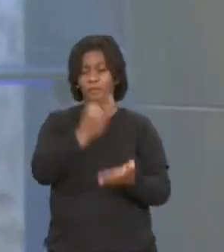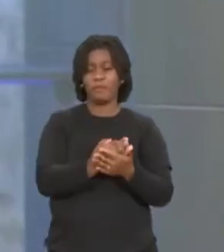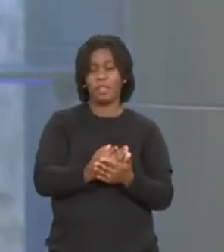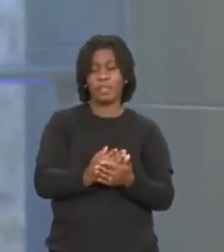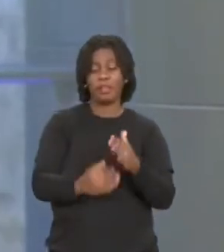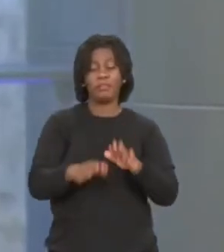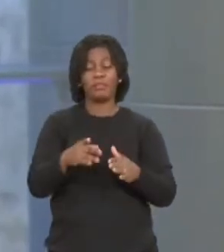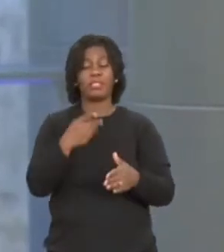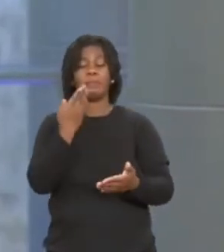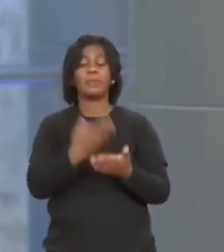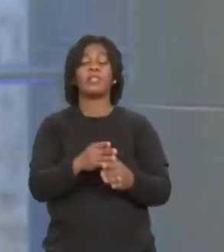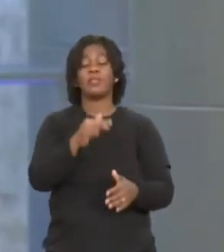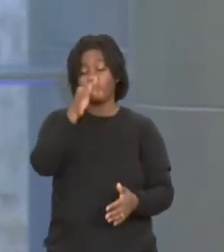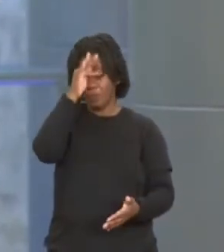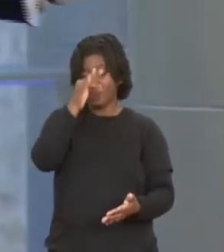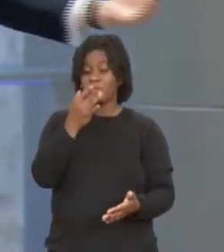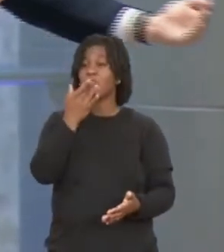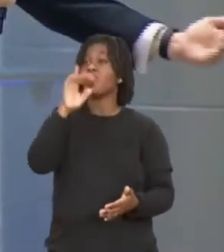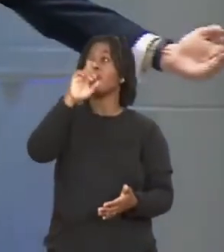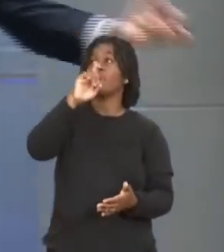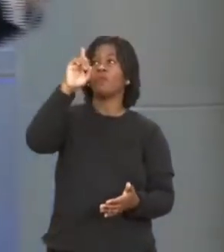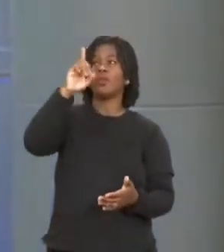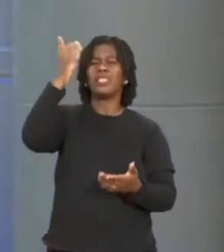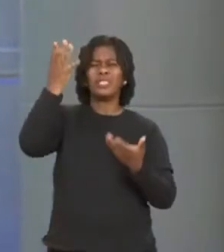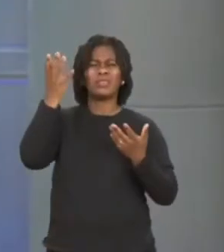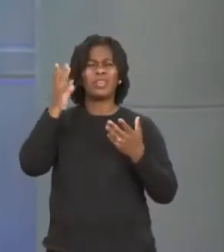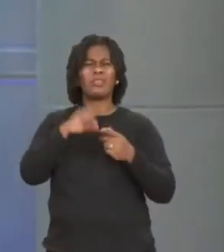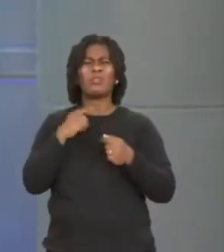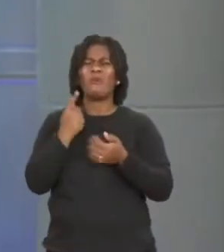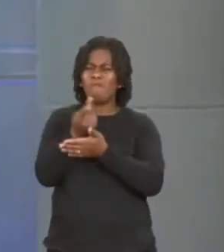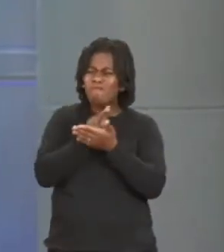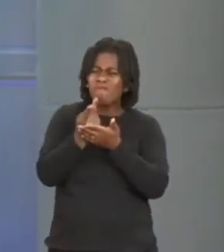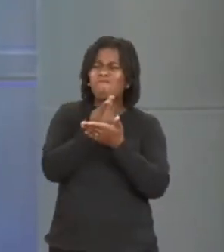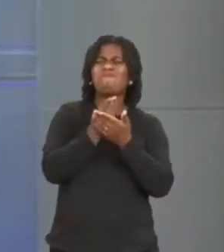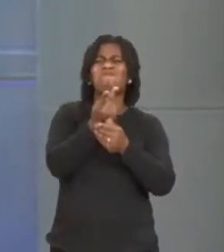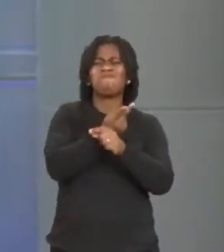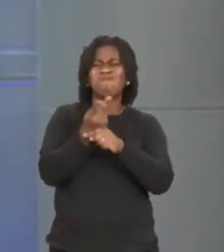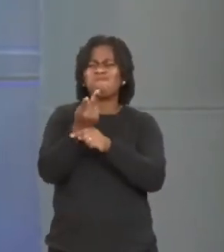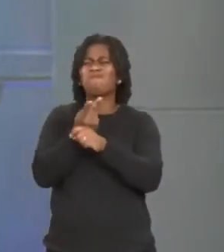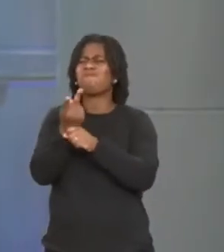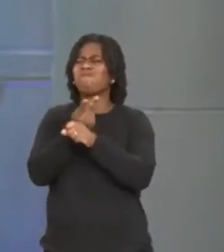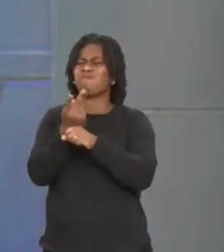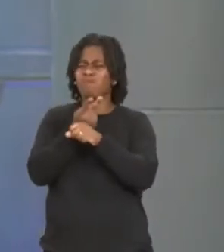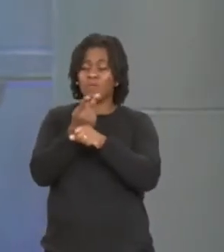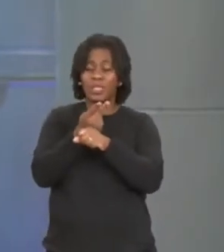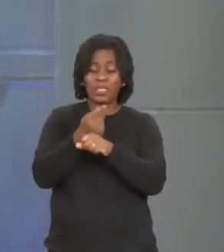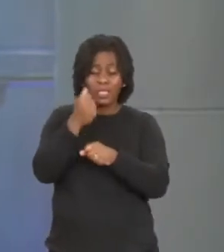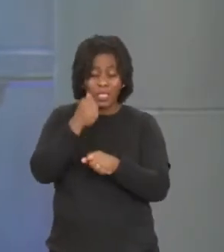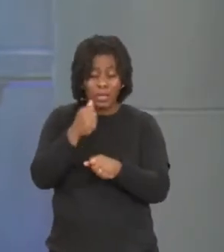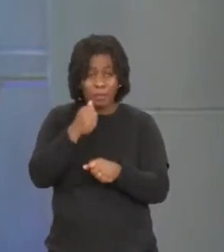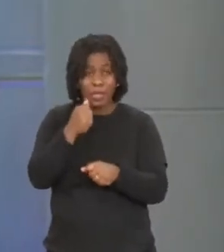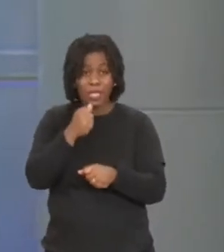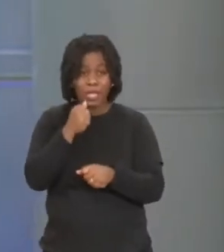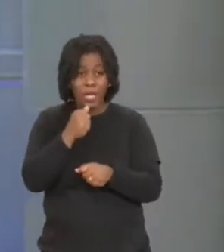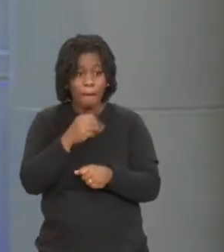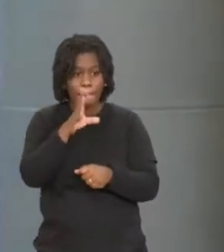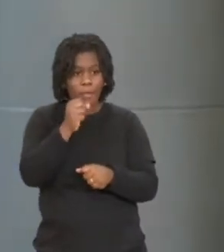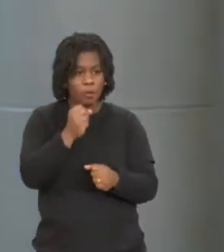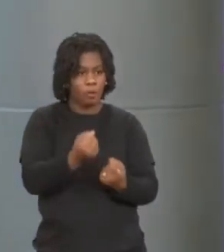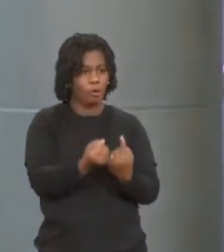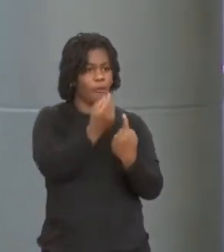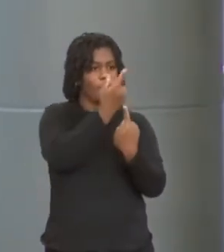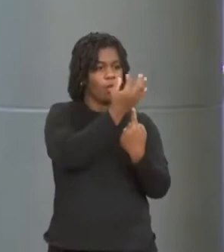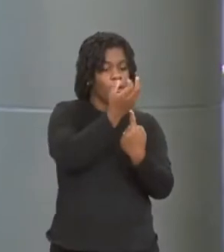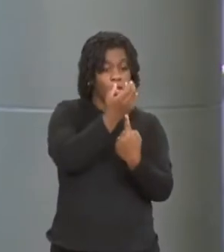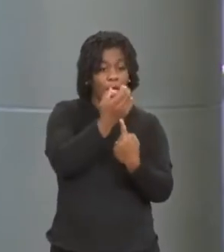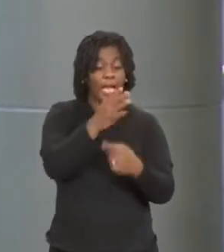temor. E Deus quer que a gente resgate. Essa mulher pegou luz. Talvez o que está faltando na